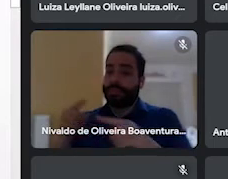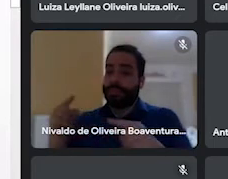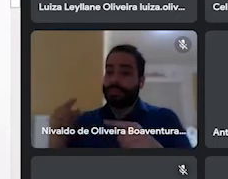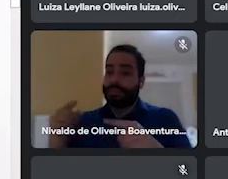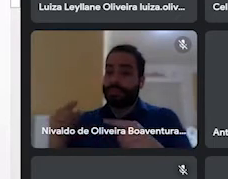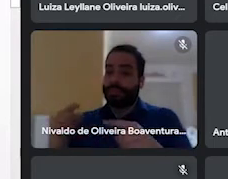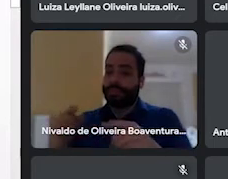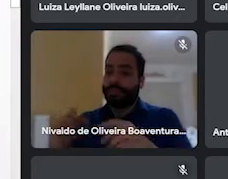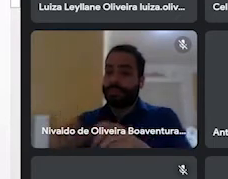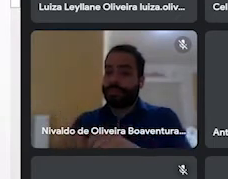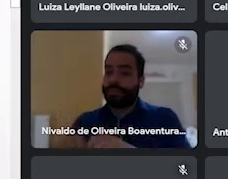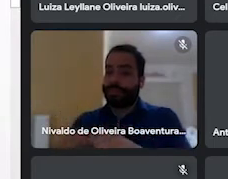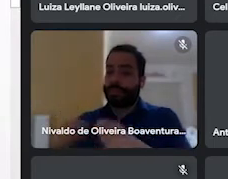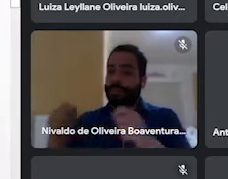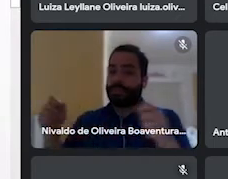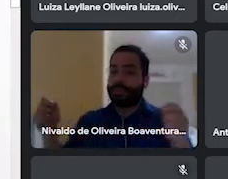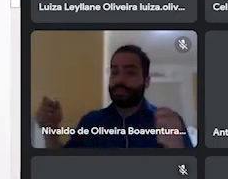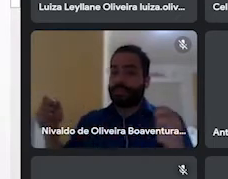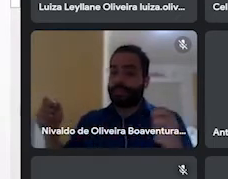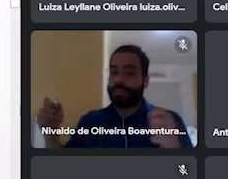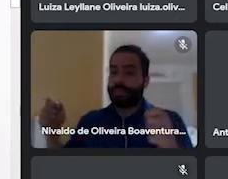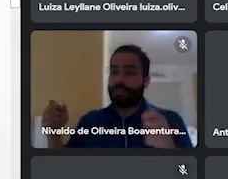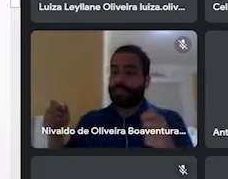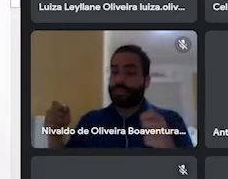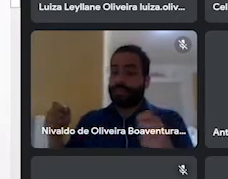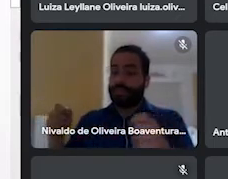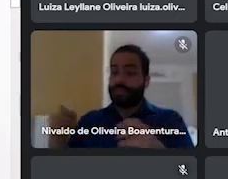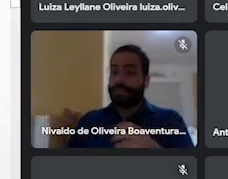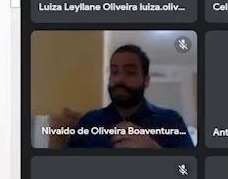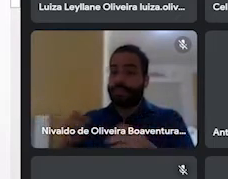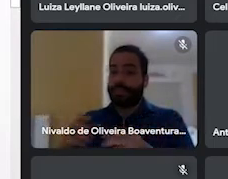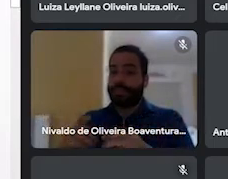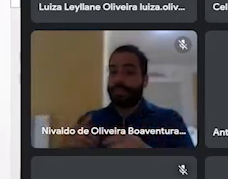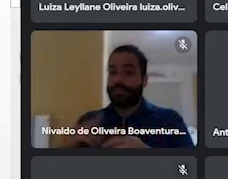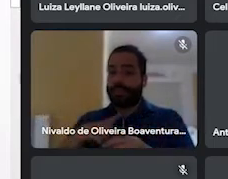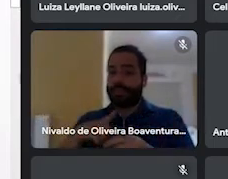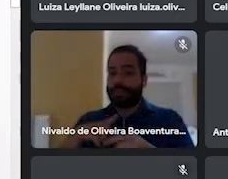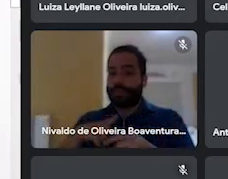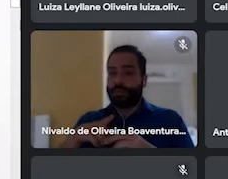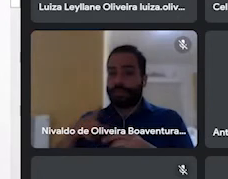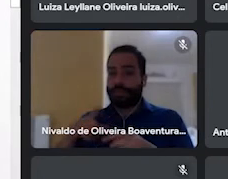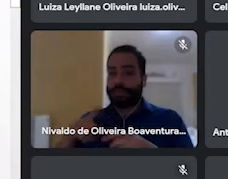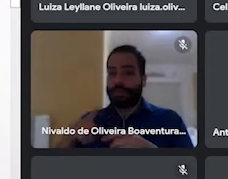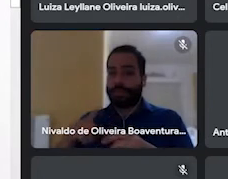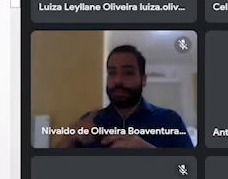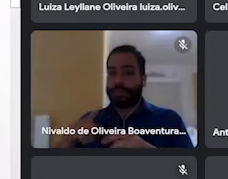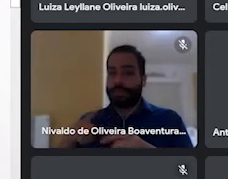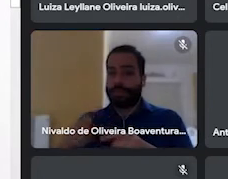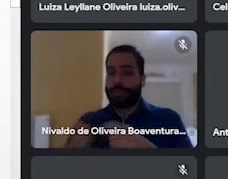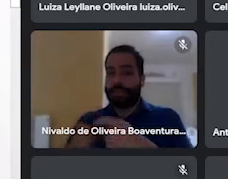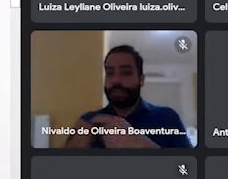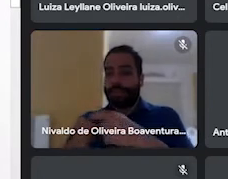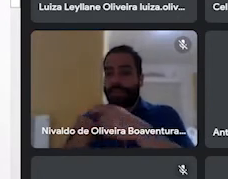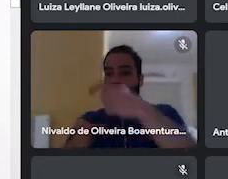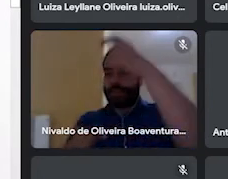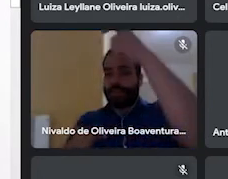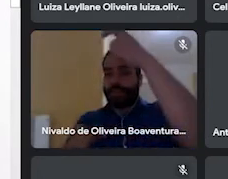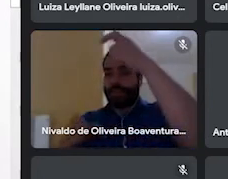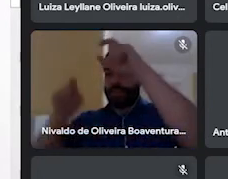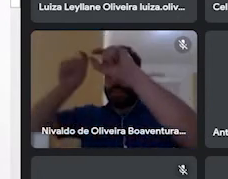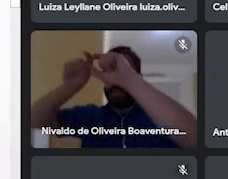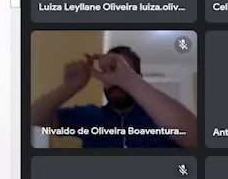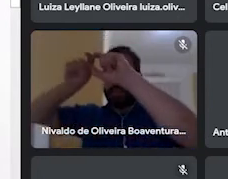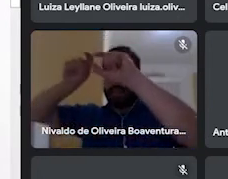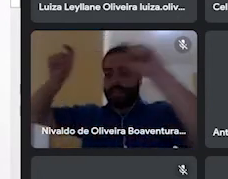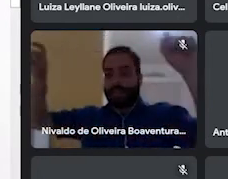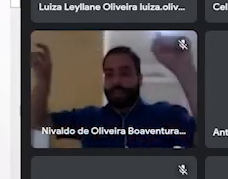a chave, o que acontecia? A cruzeta, aquele poste, aquela madeira que fica em cima do